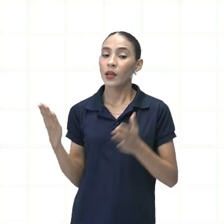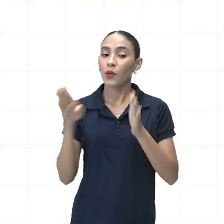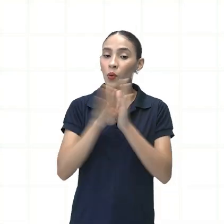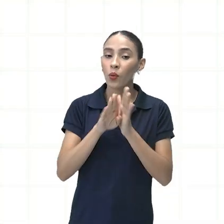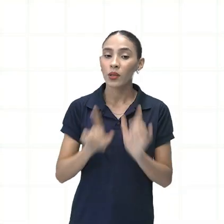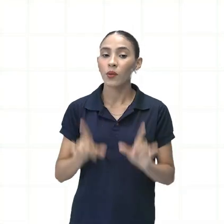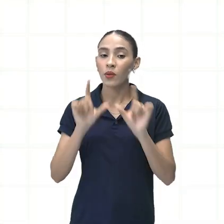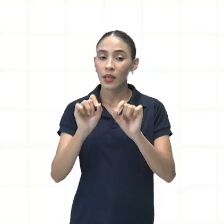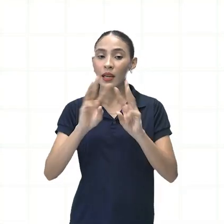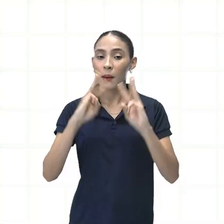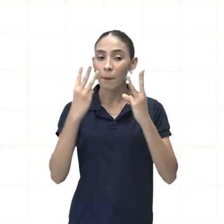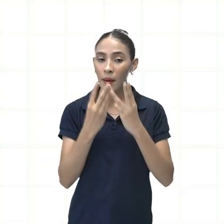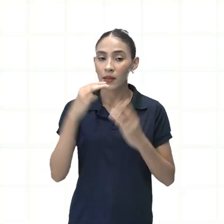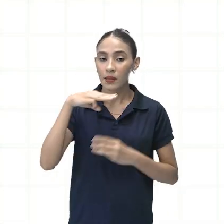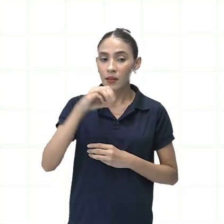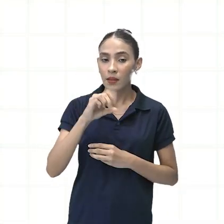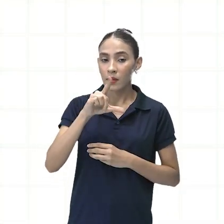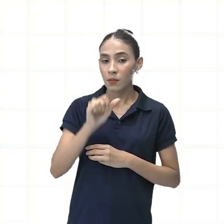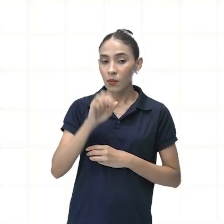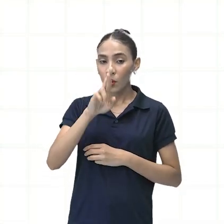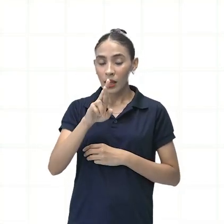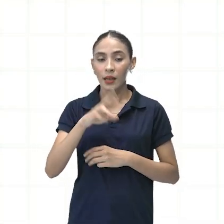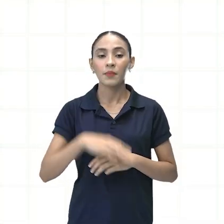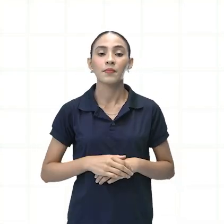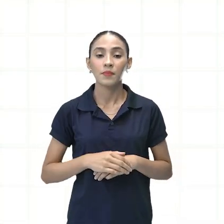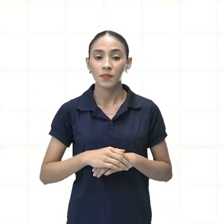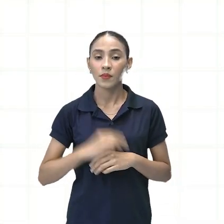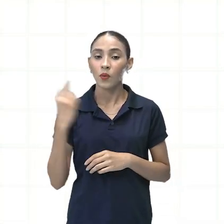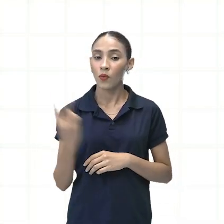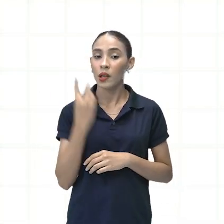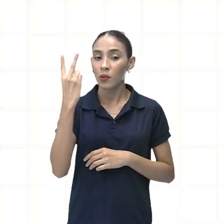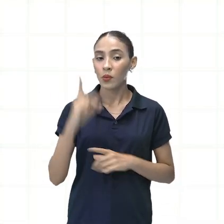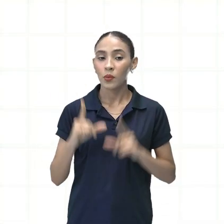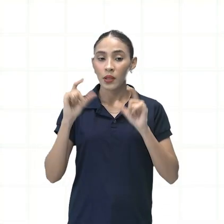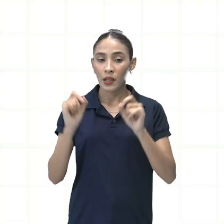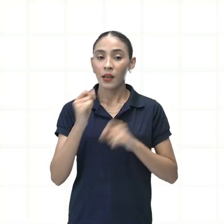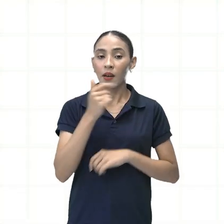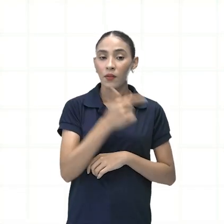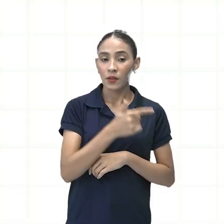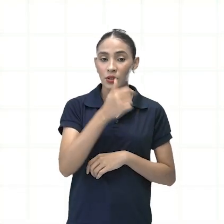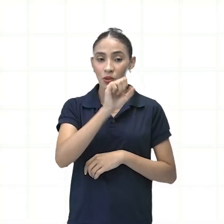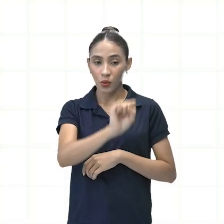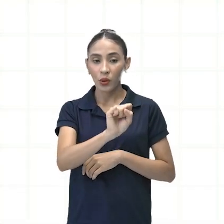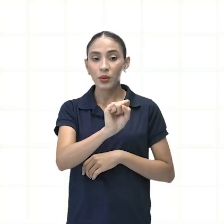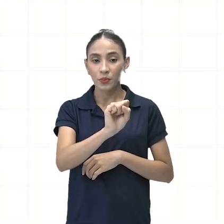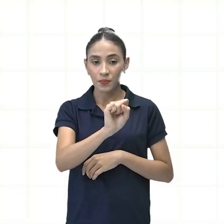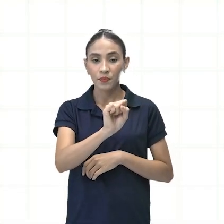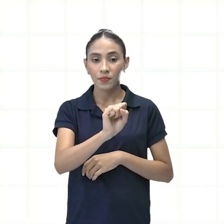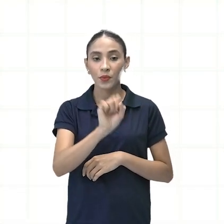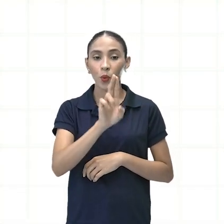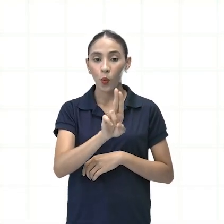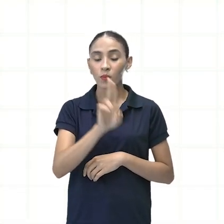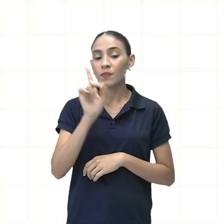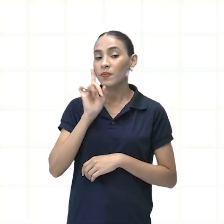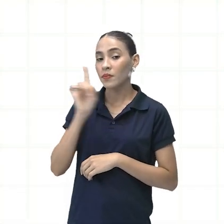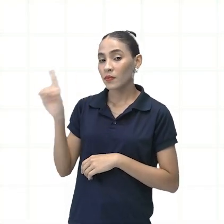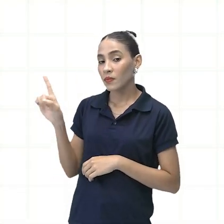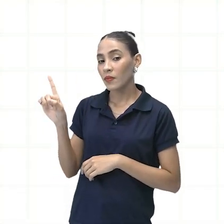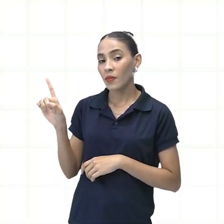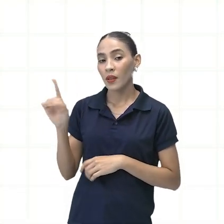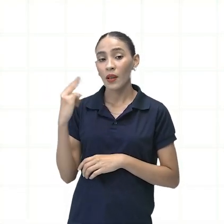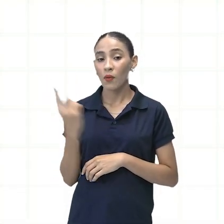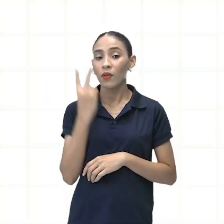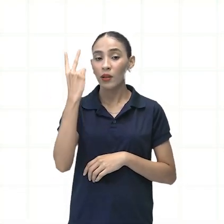chegamos, então, à massa molar do monóxido de carbono no valor de 28, U, que é o